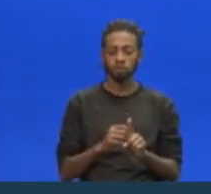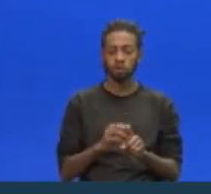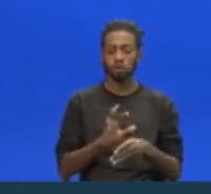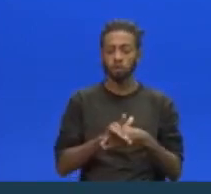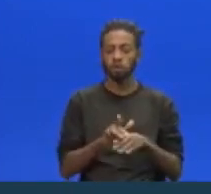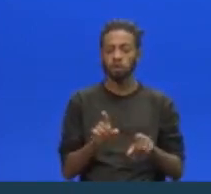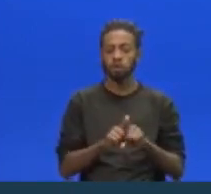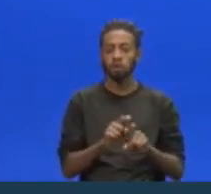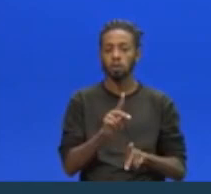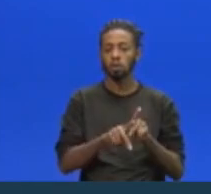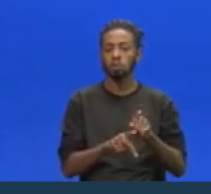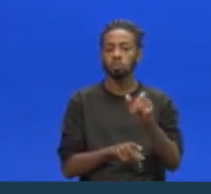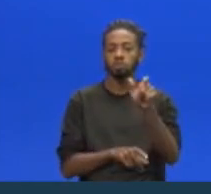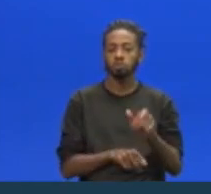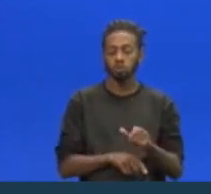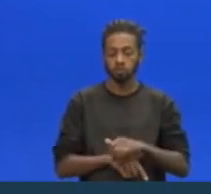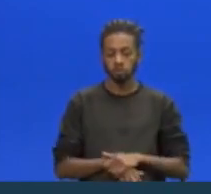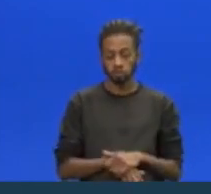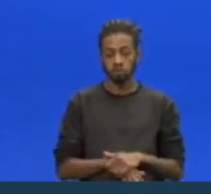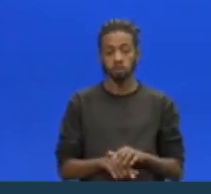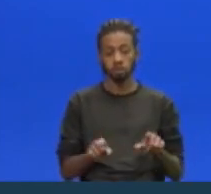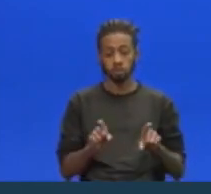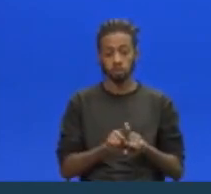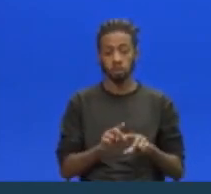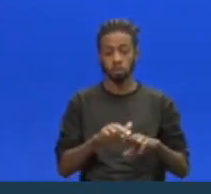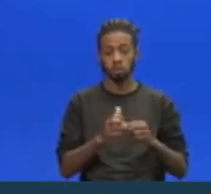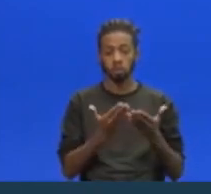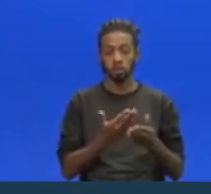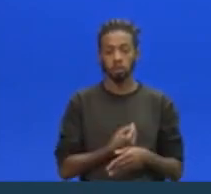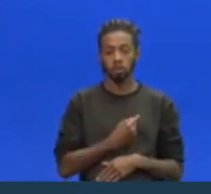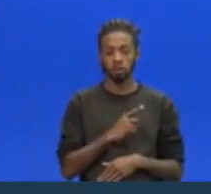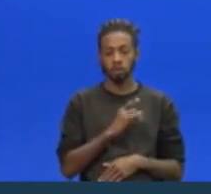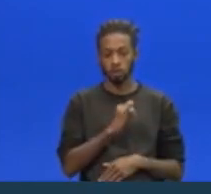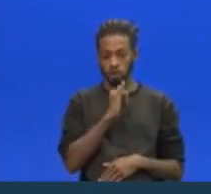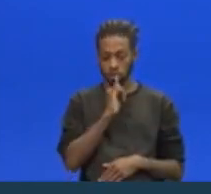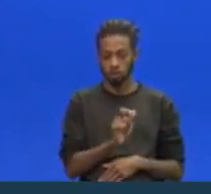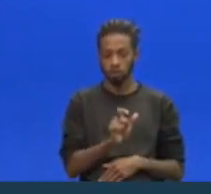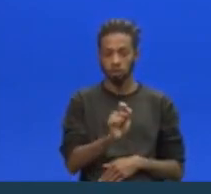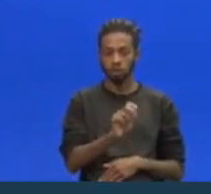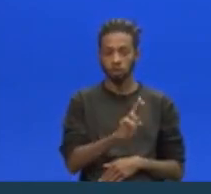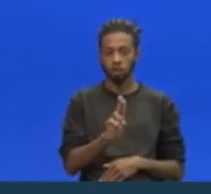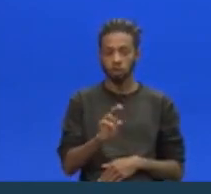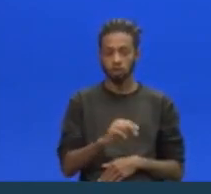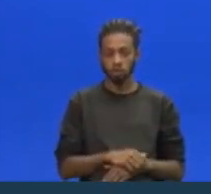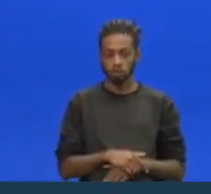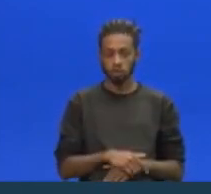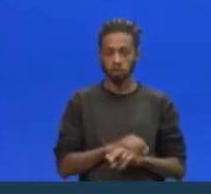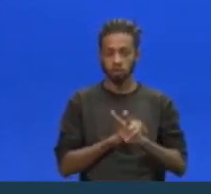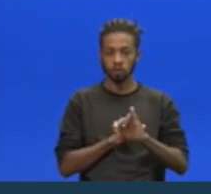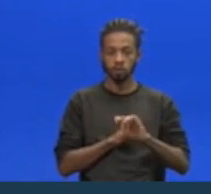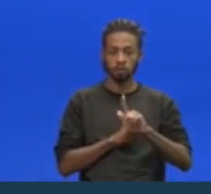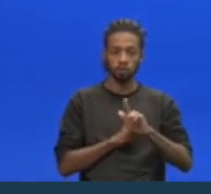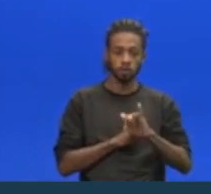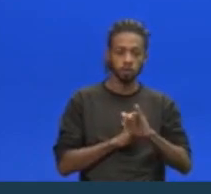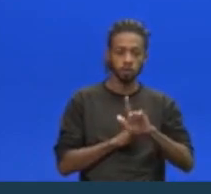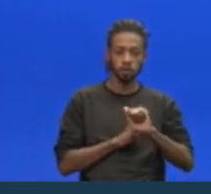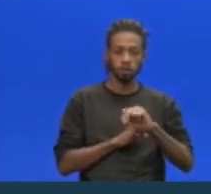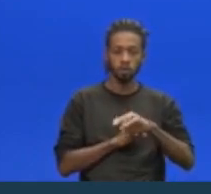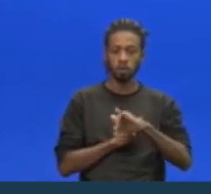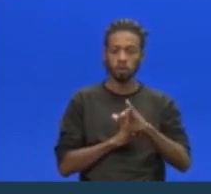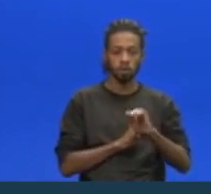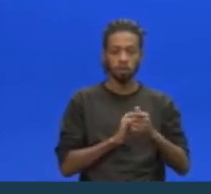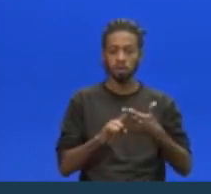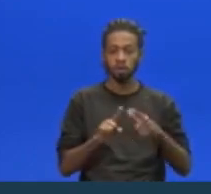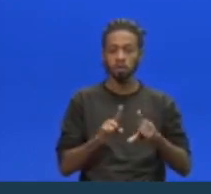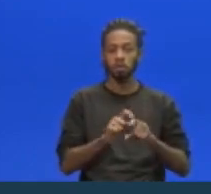doença numa população. Então, em cima disso, existe o conceito, né, da chamada vigilância epidemiológica e os